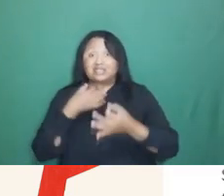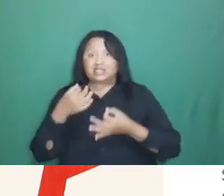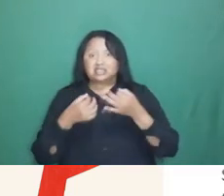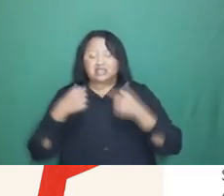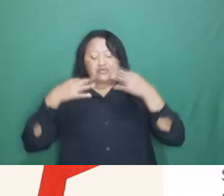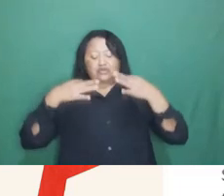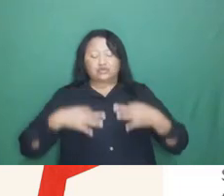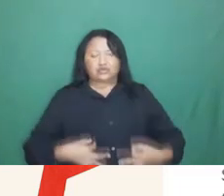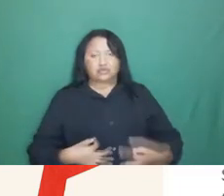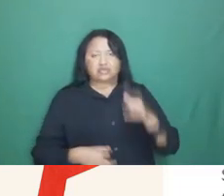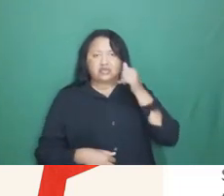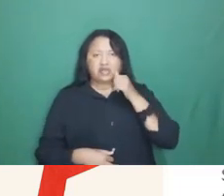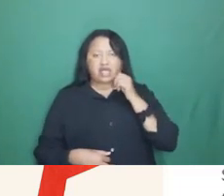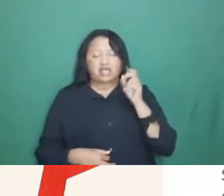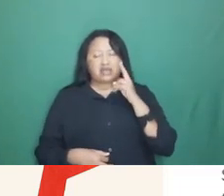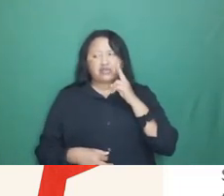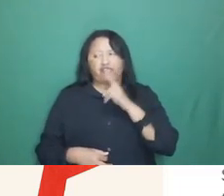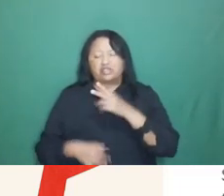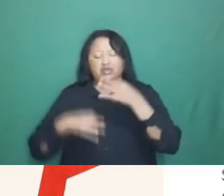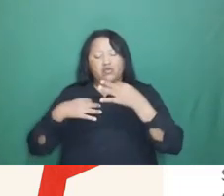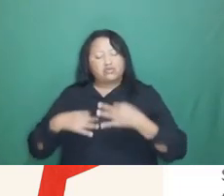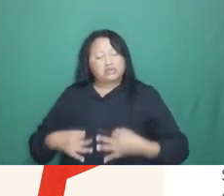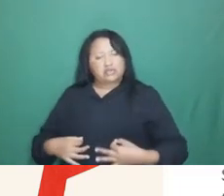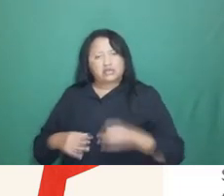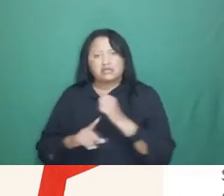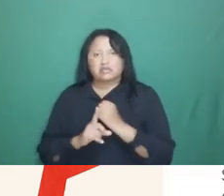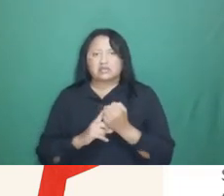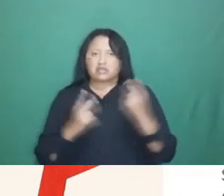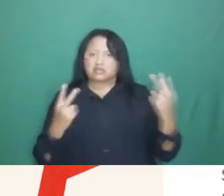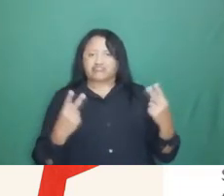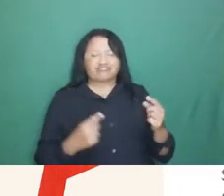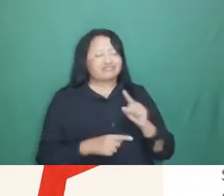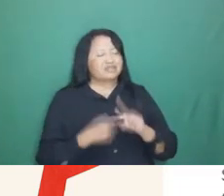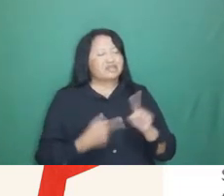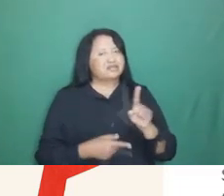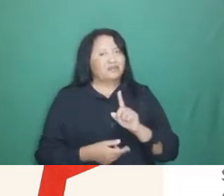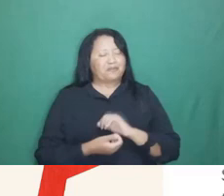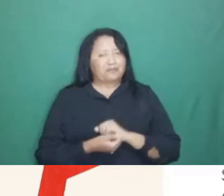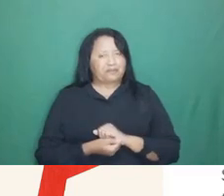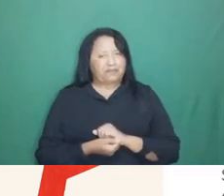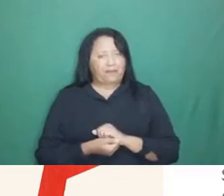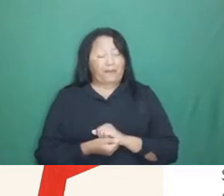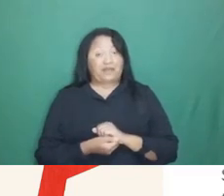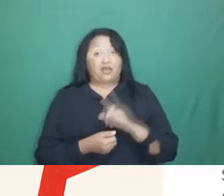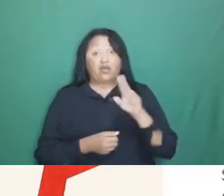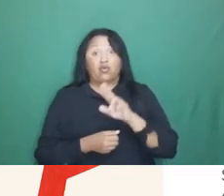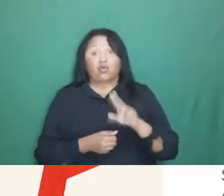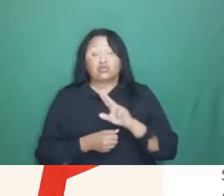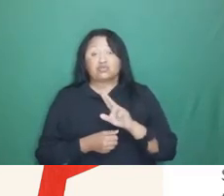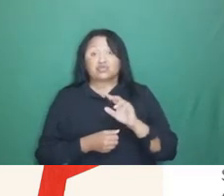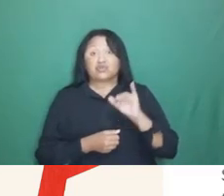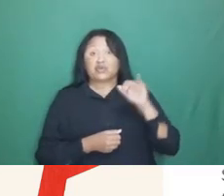que são que não são vistas como damas pela sociedade também não o uso do imperativo